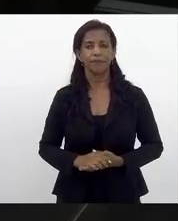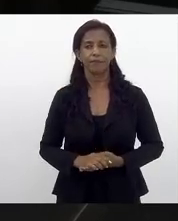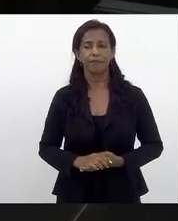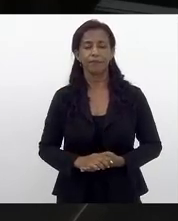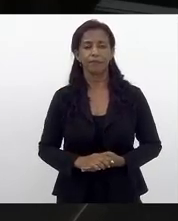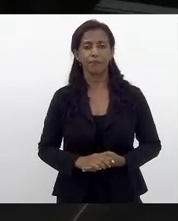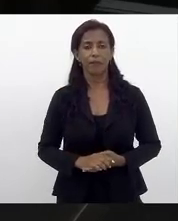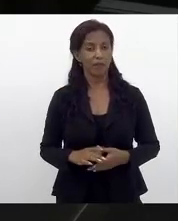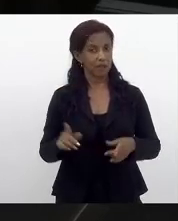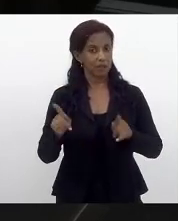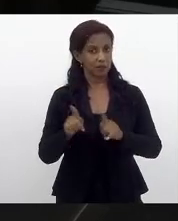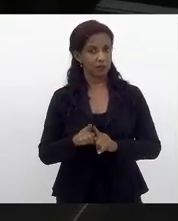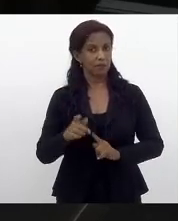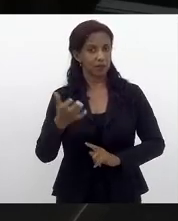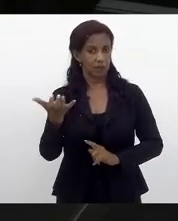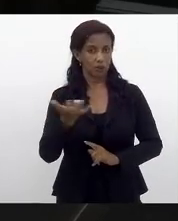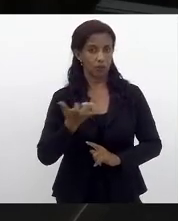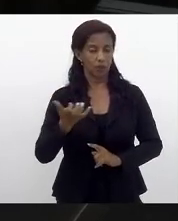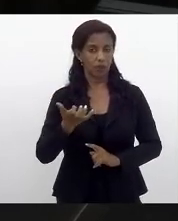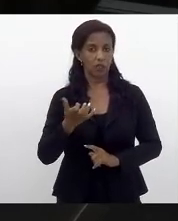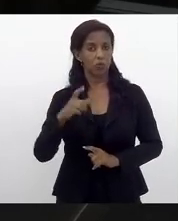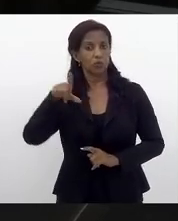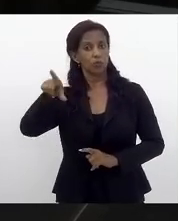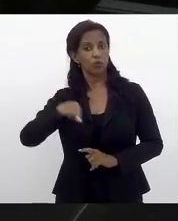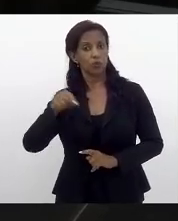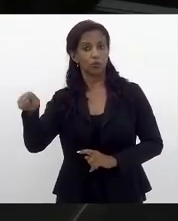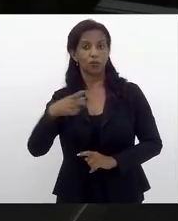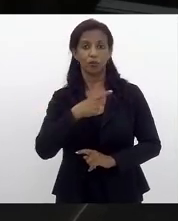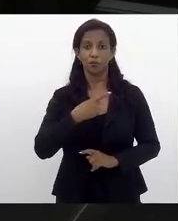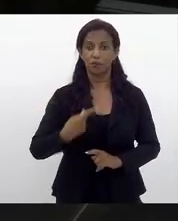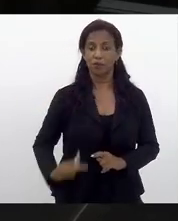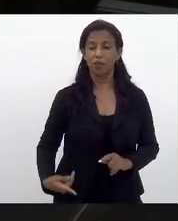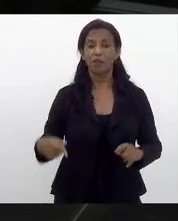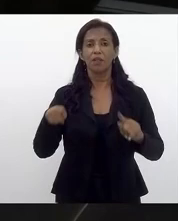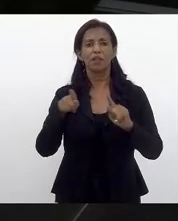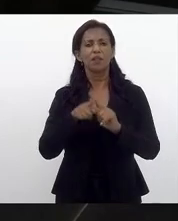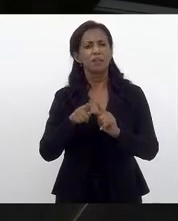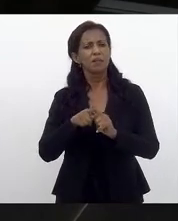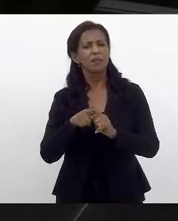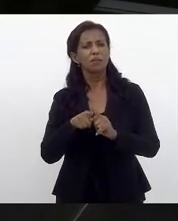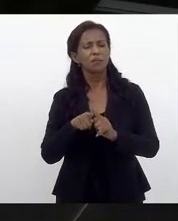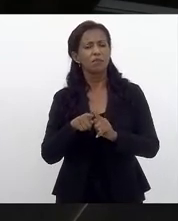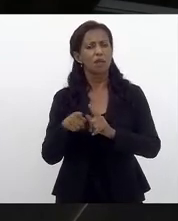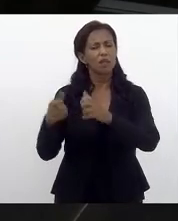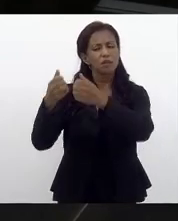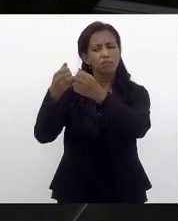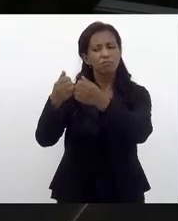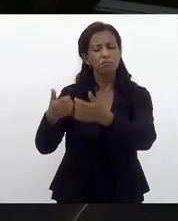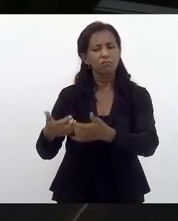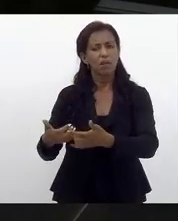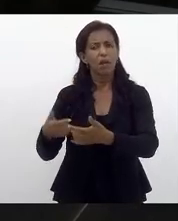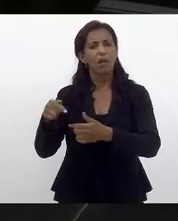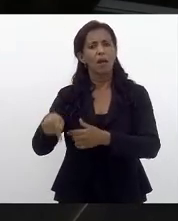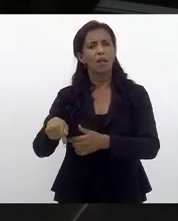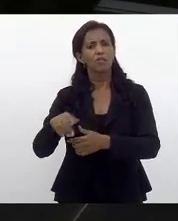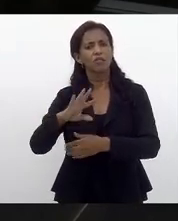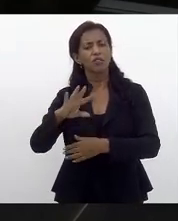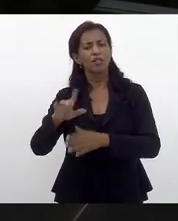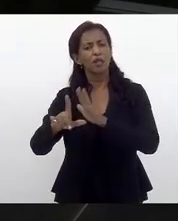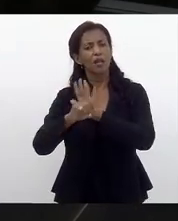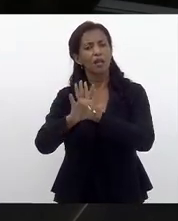a EQS por sugestão do presidente que também se disciplinasse aquilo que já tá na lei